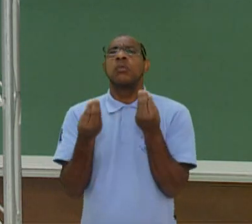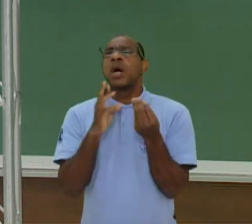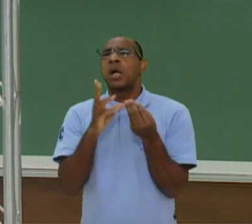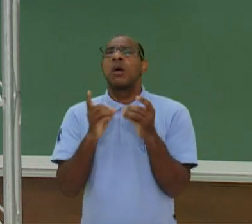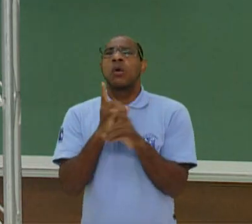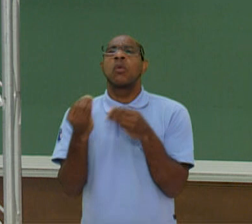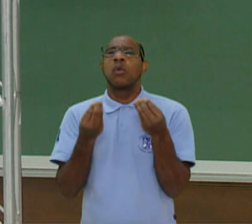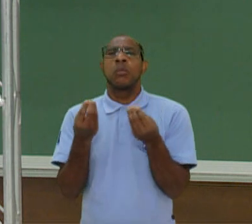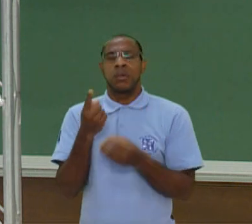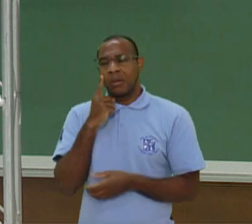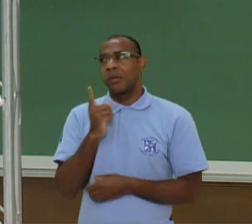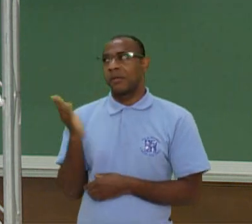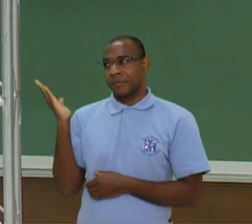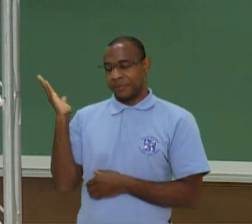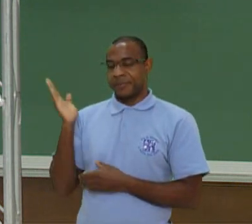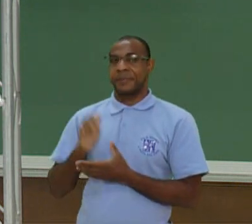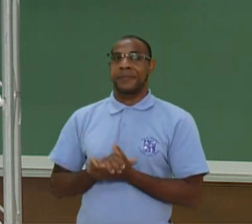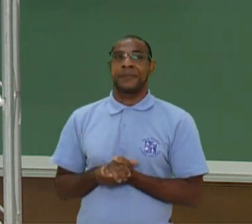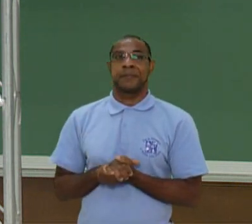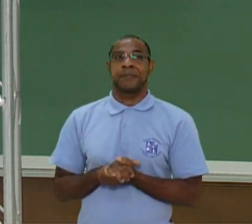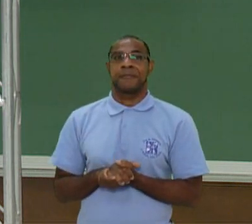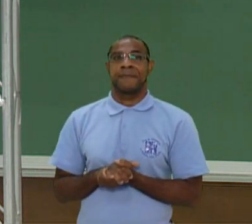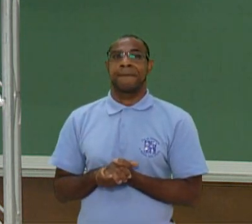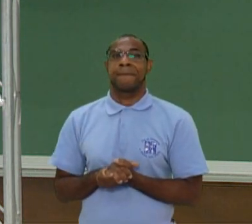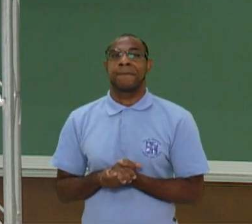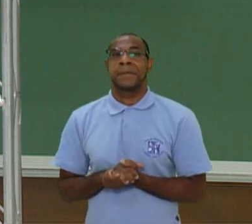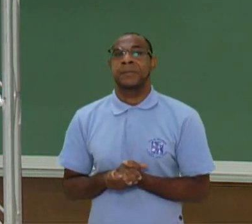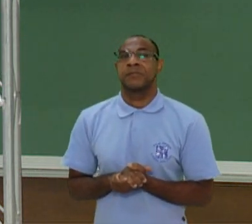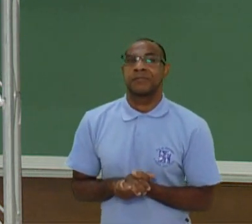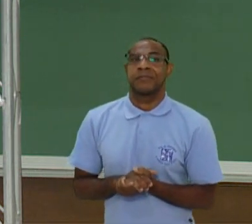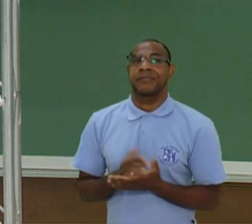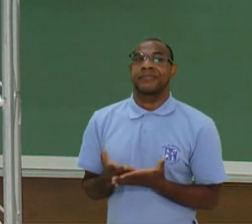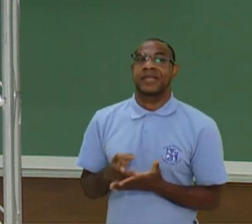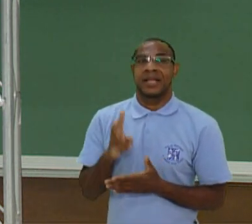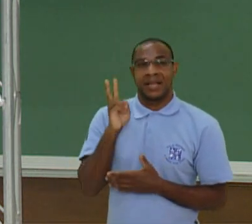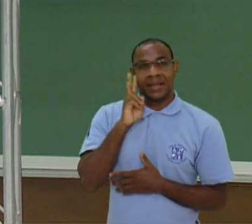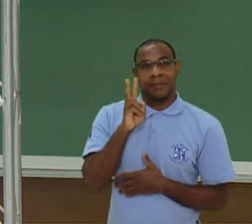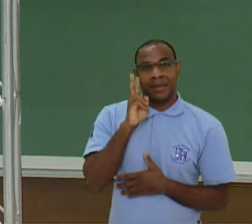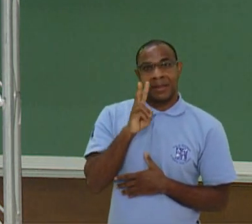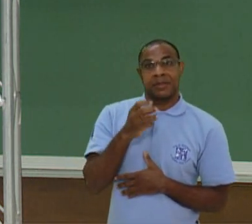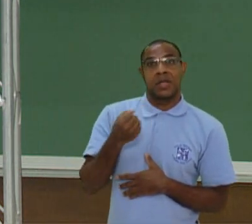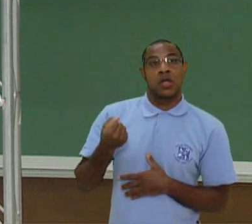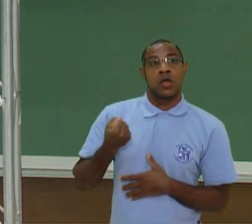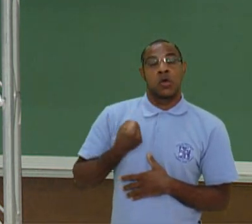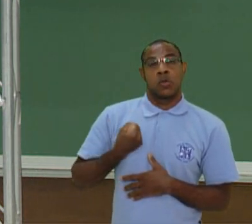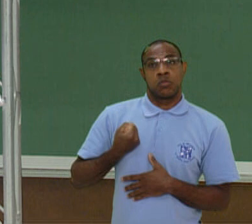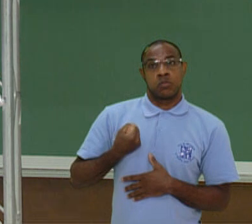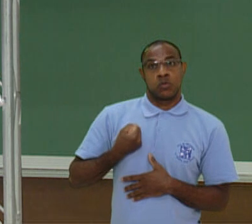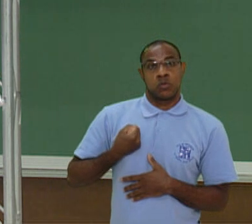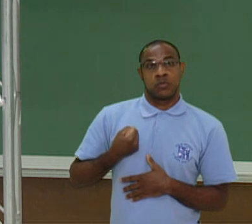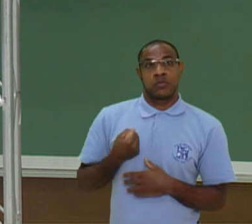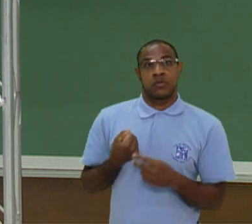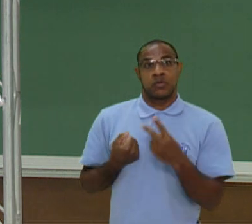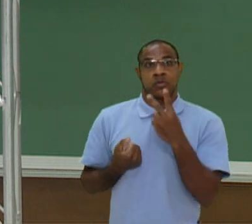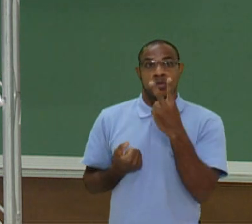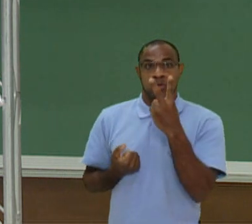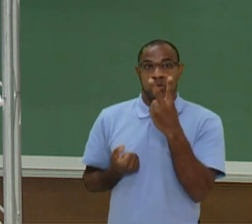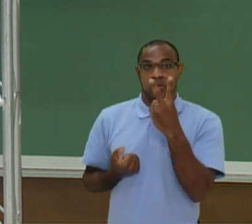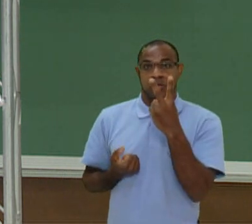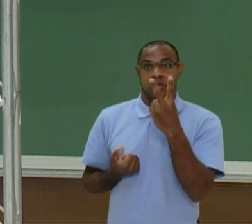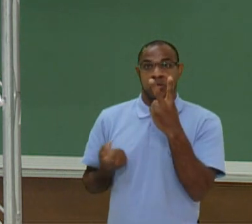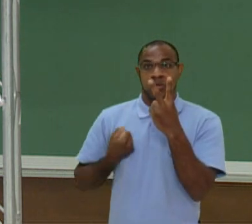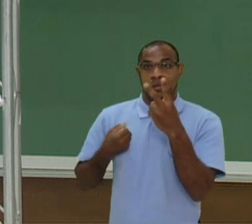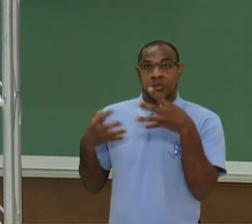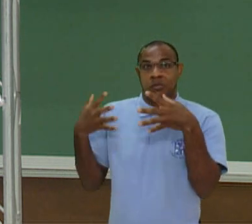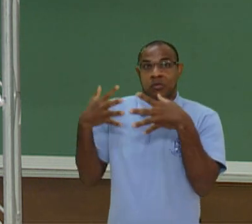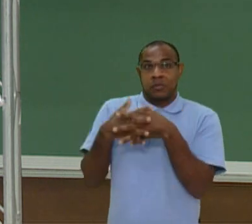atividade. Lembrando então, o produto de dois complexos é o produto dos seus